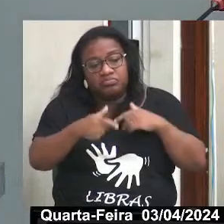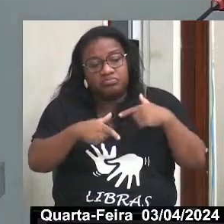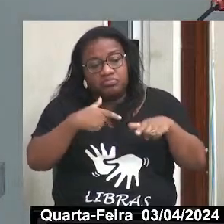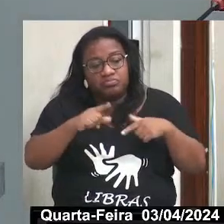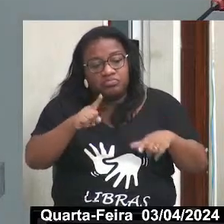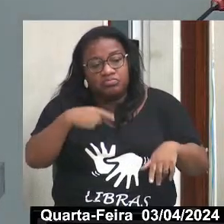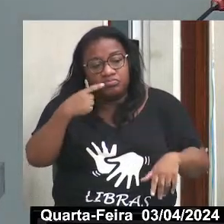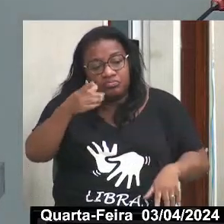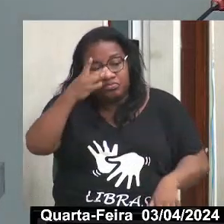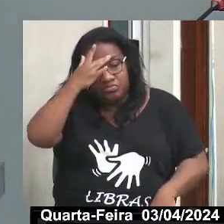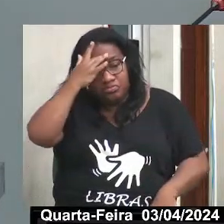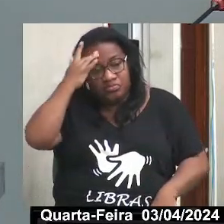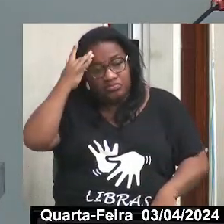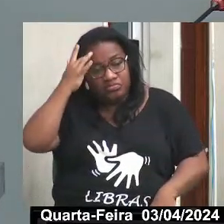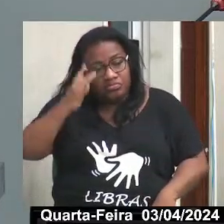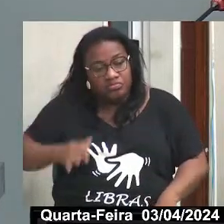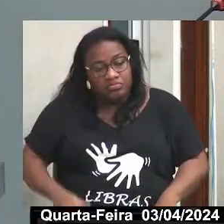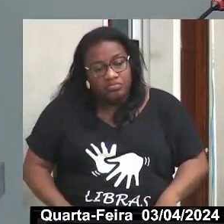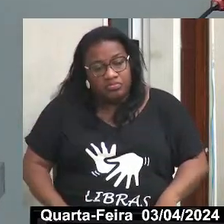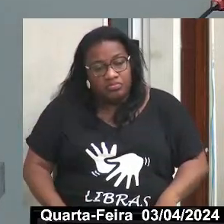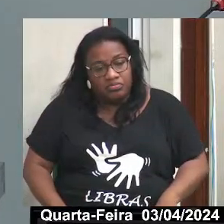seu trabalho. Próximo inscrito.